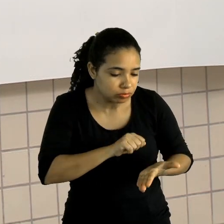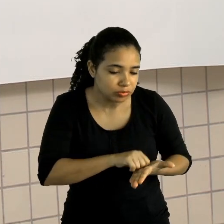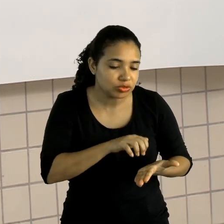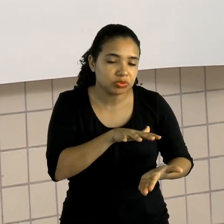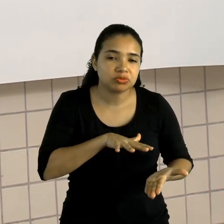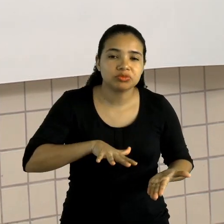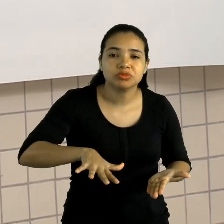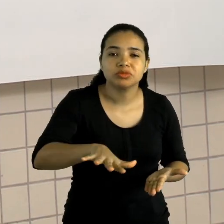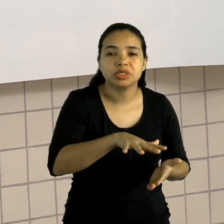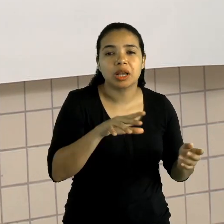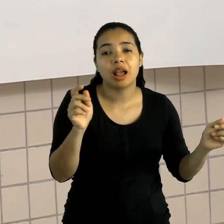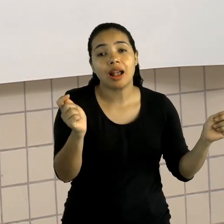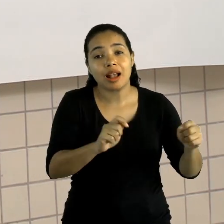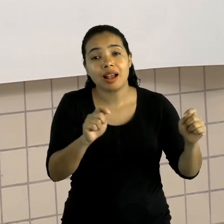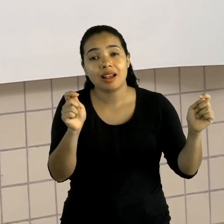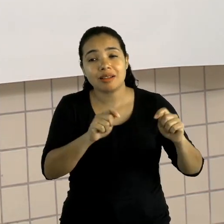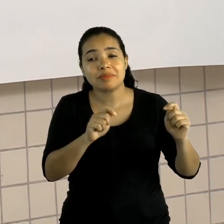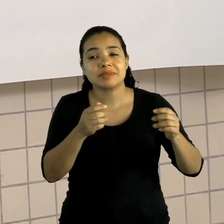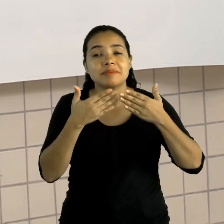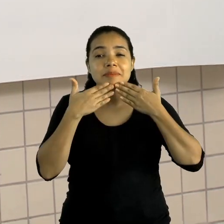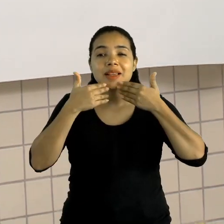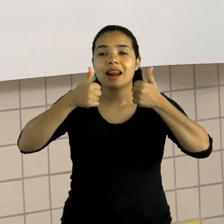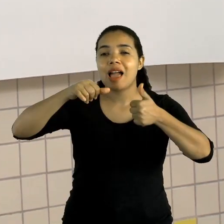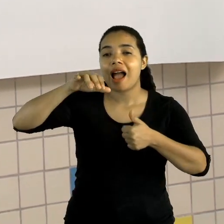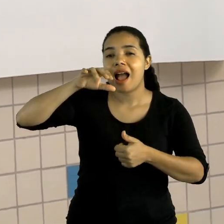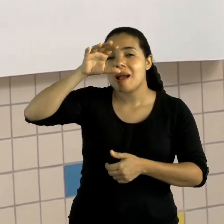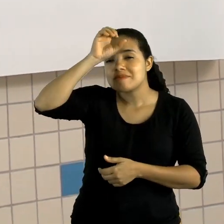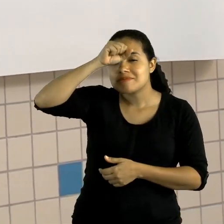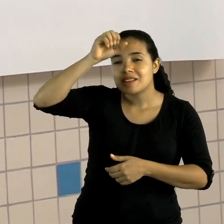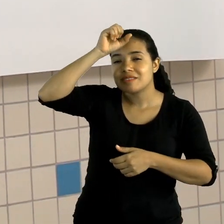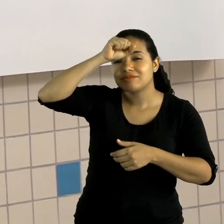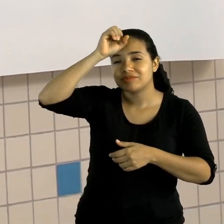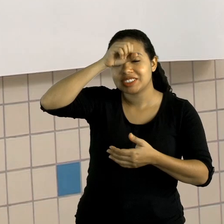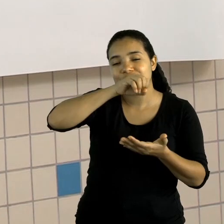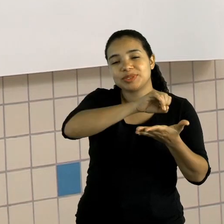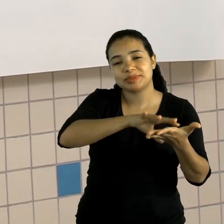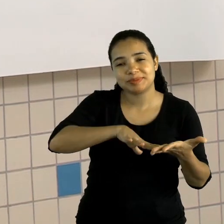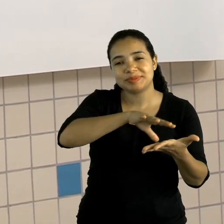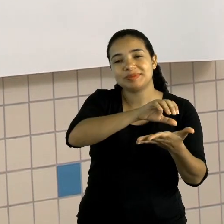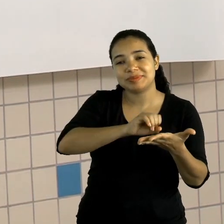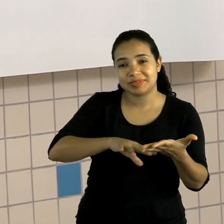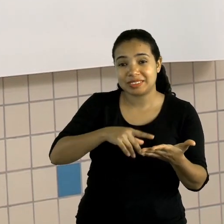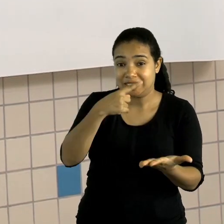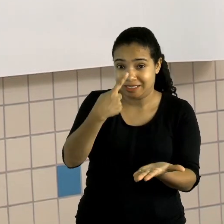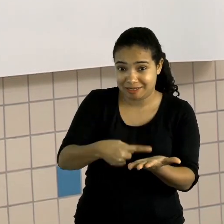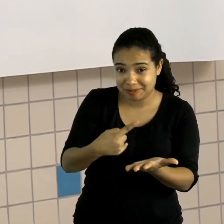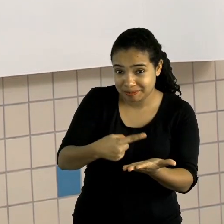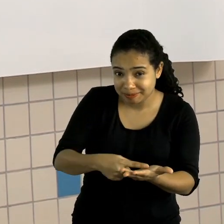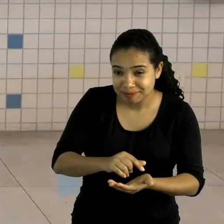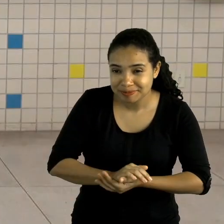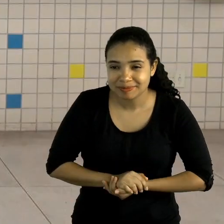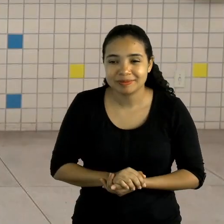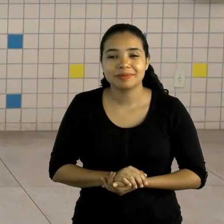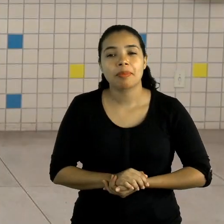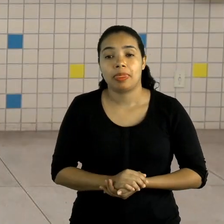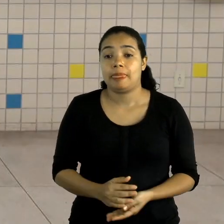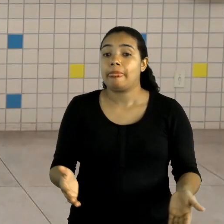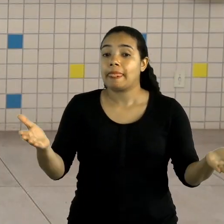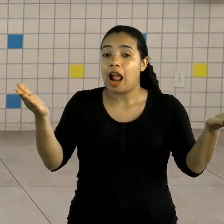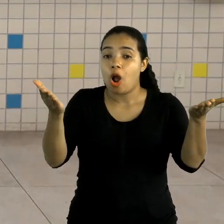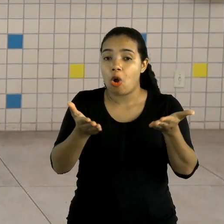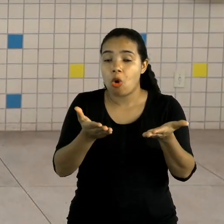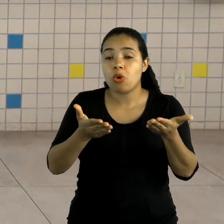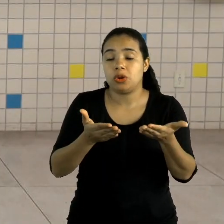para que vocês possam ter o melhor aproveitamento das nossas atividades. Combinado? Hoje nós vamos